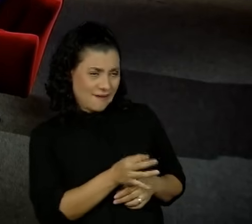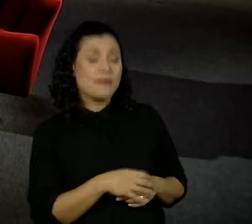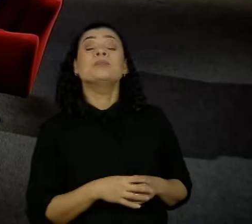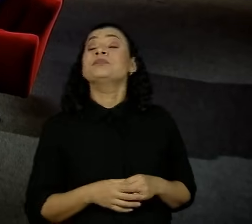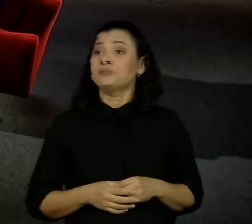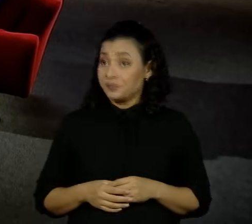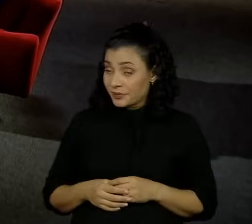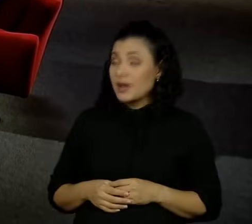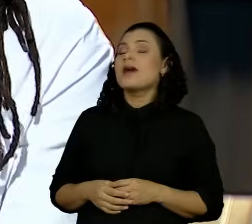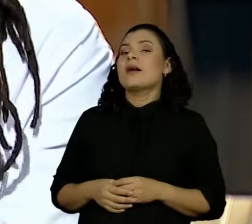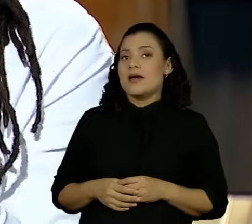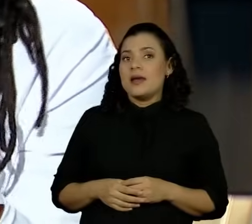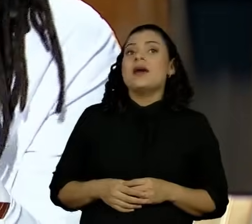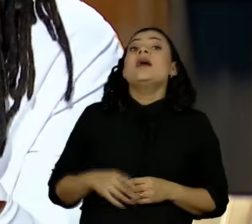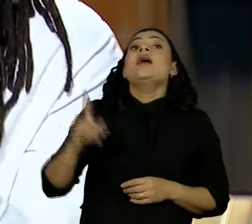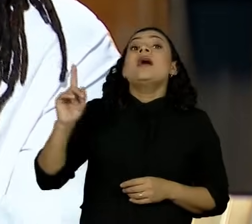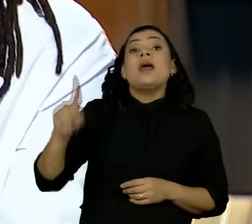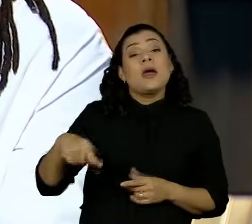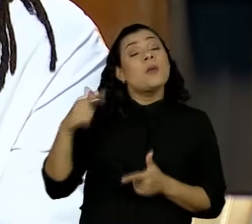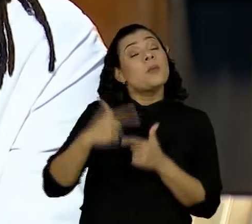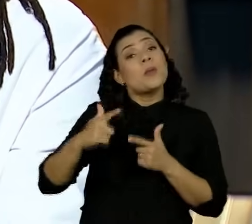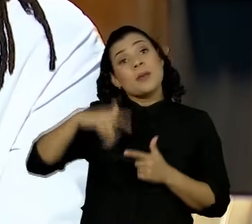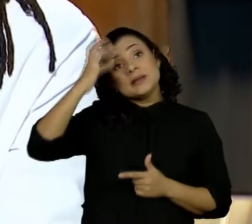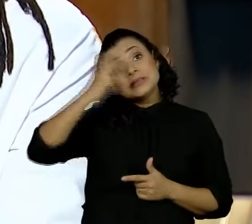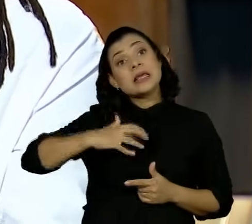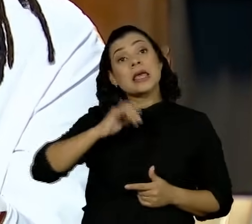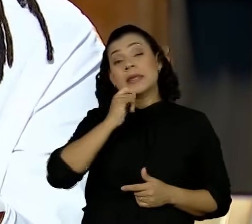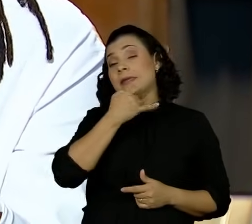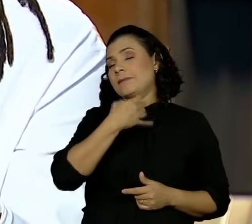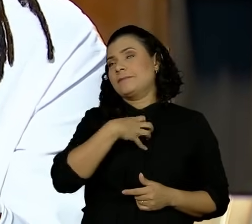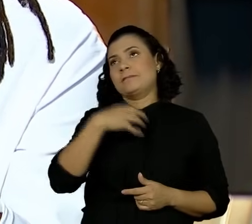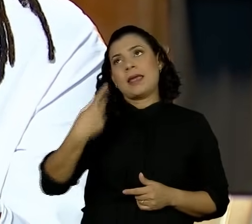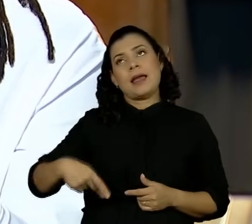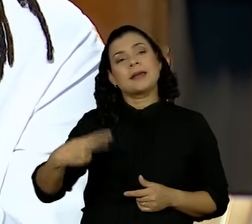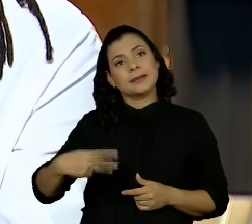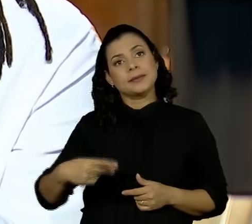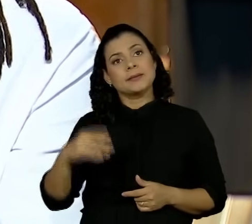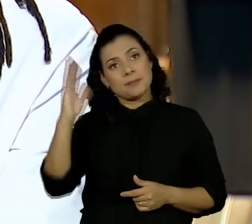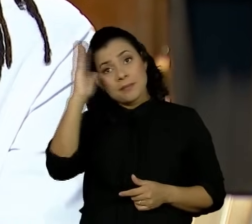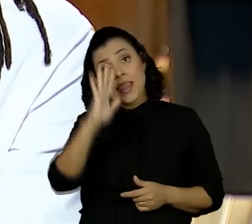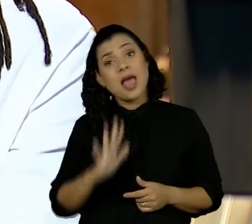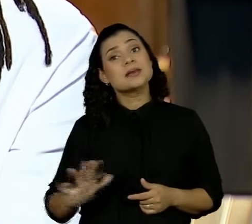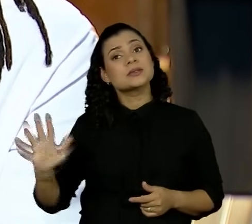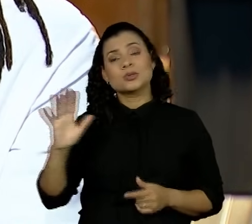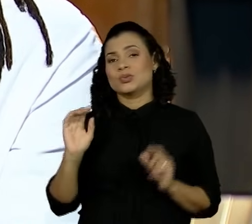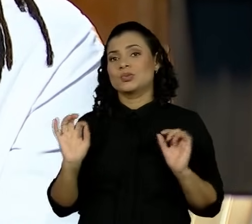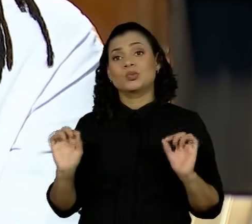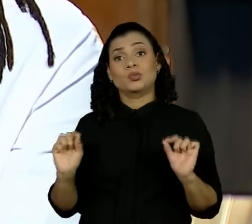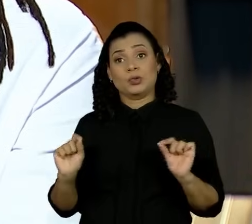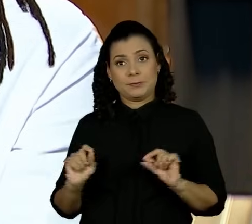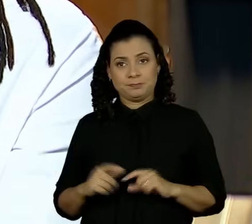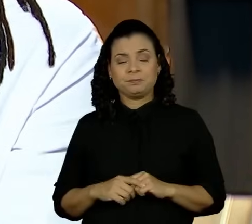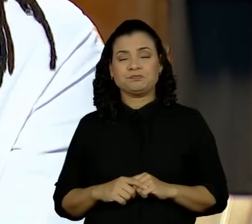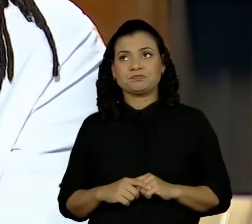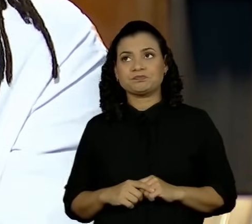grande um problema sério que nós temos, Hum. infelizmente, no nosso país é que de